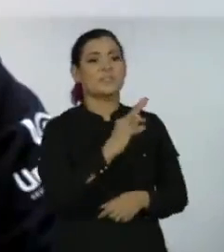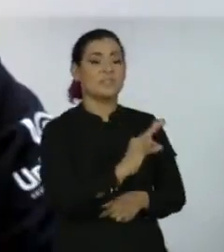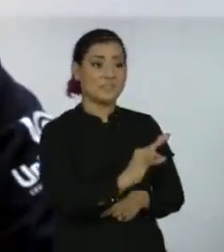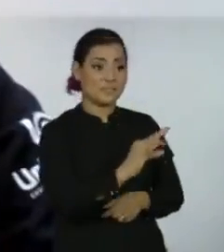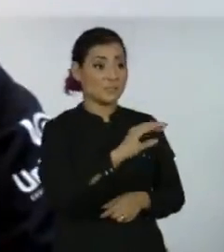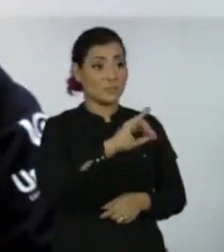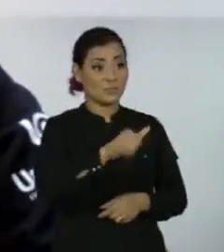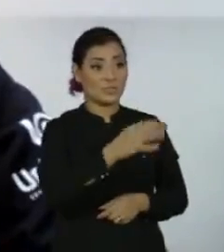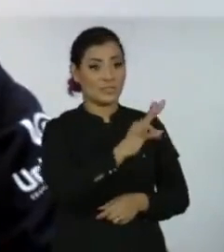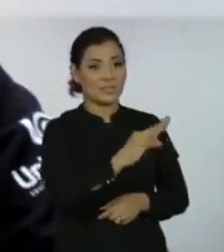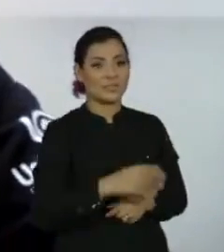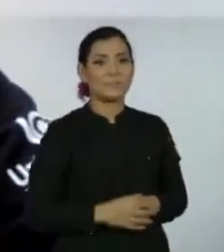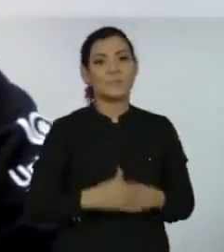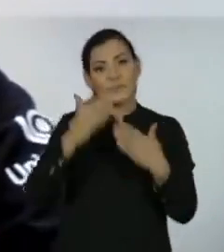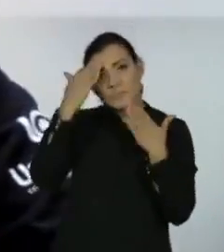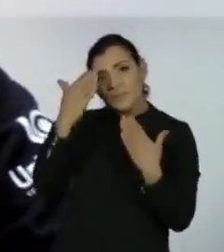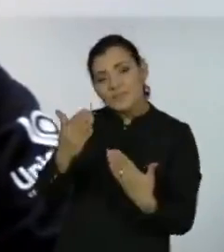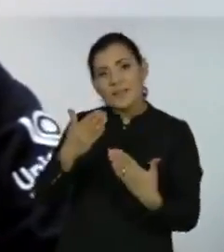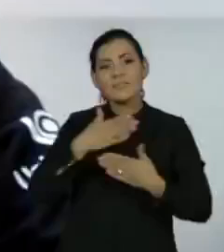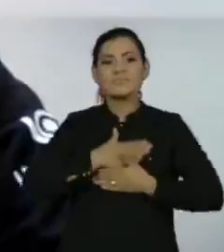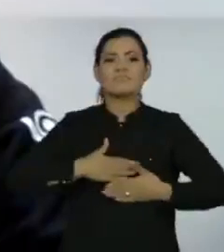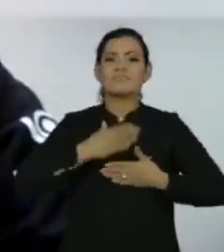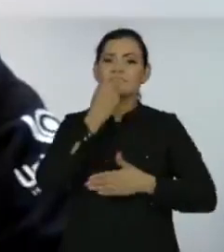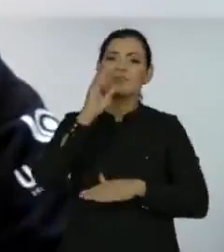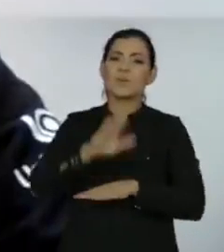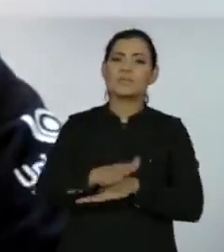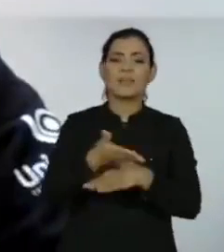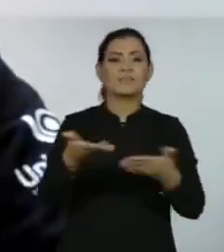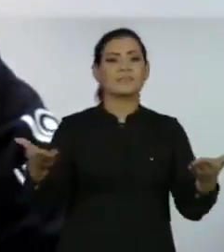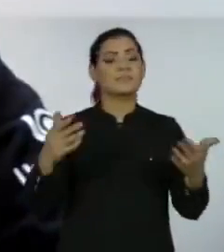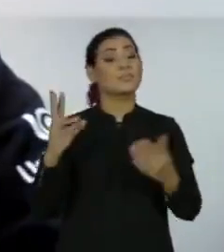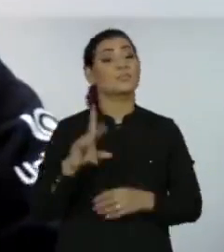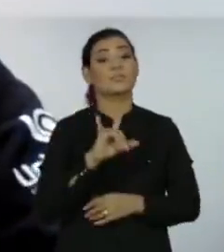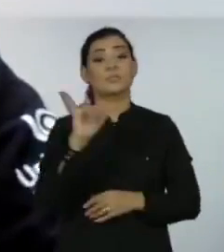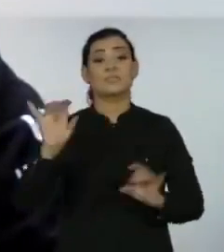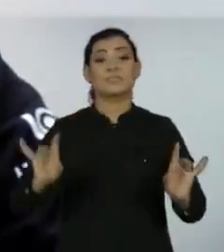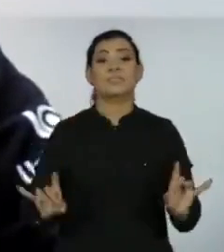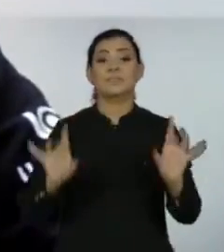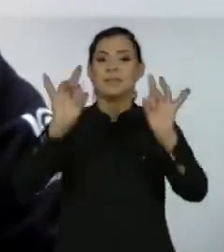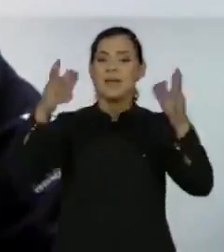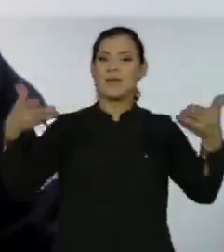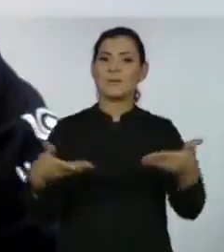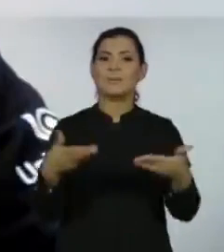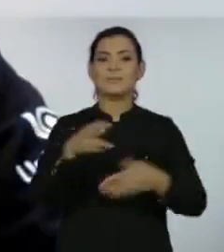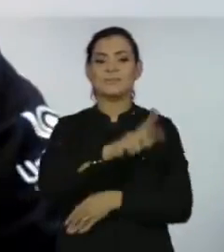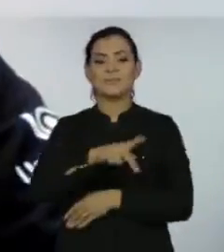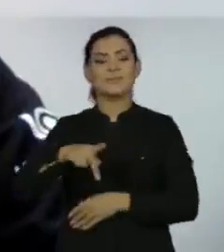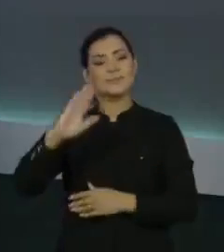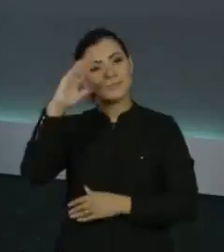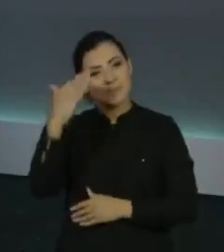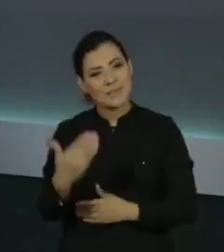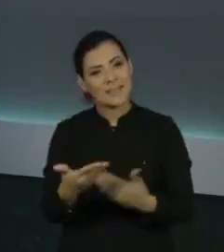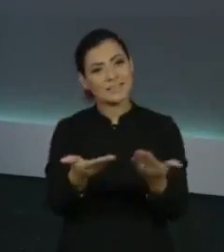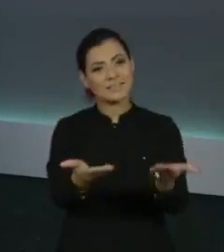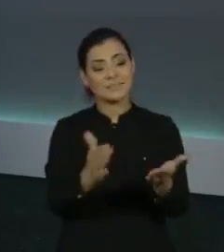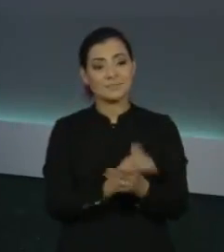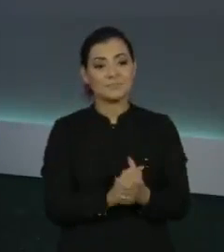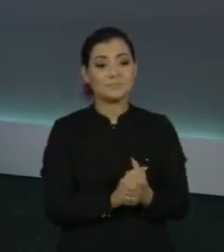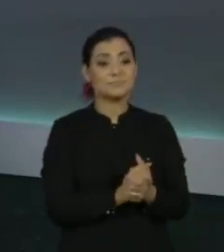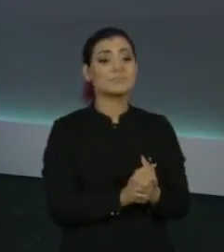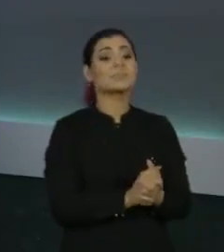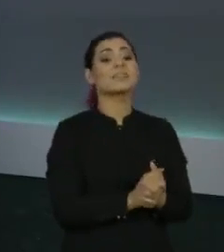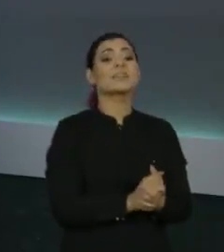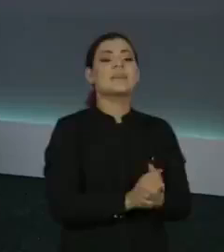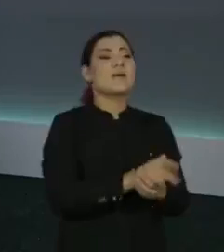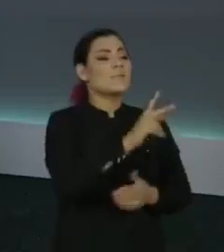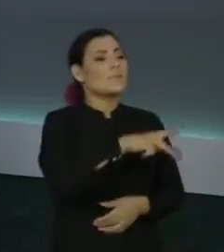Muito obrigado, boa tarde. É um prazer estar aqui nesse dia tão importante, comemorando aí o Dia dos Professores. Professor Janis,